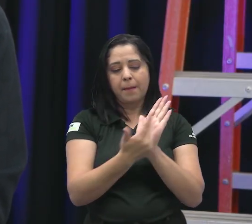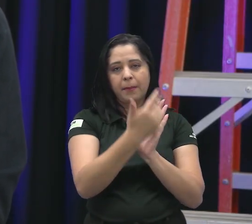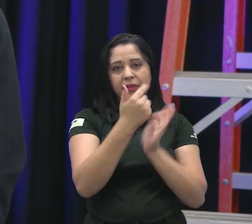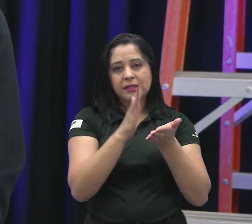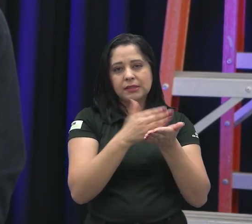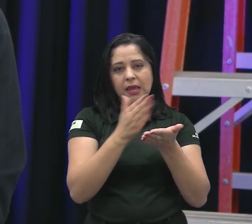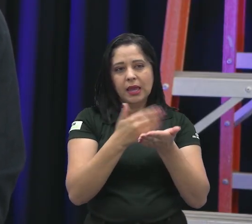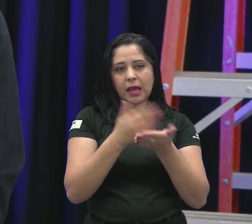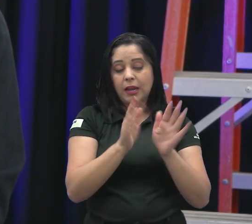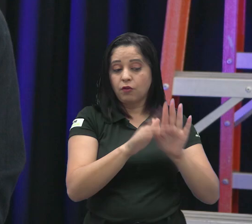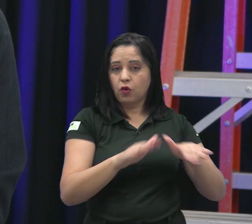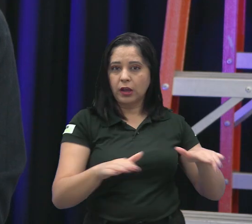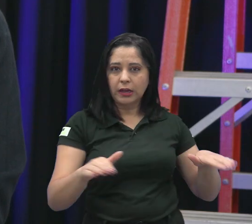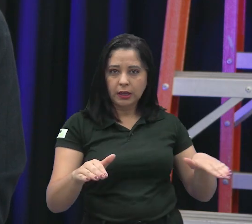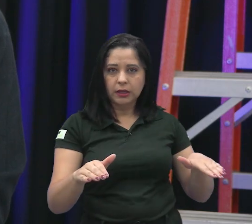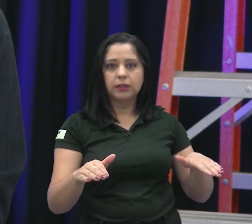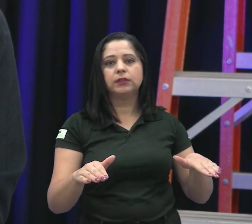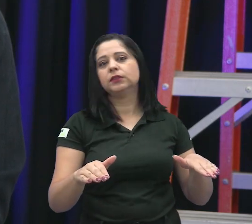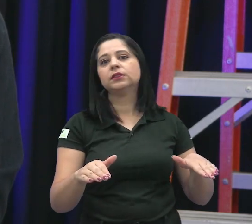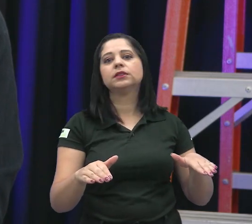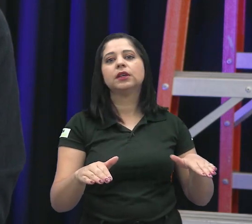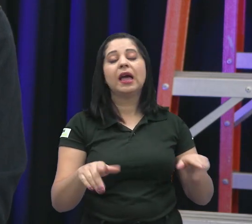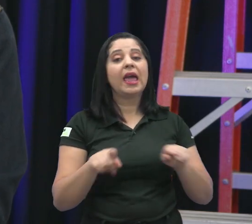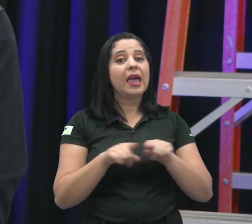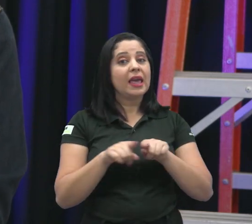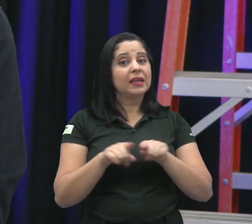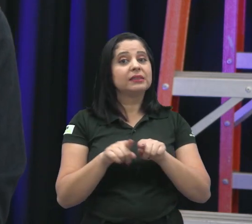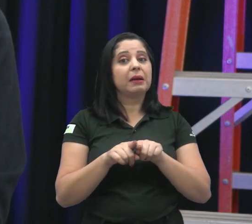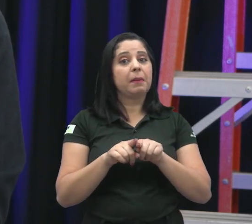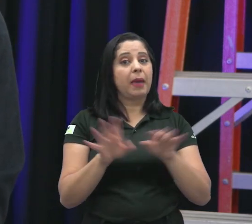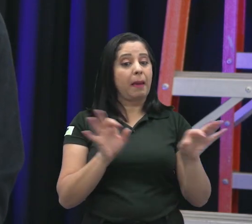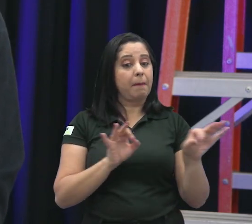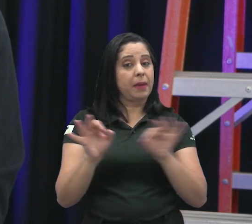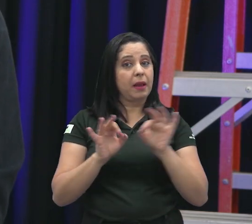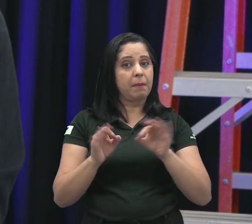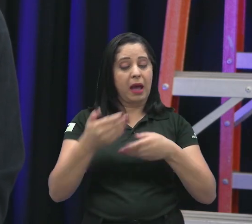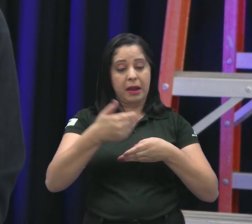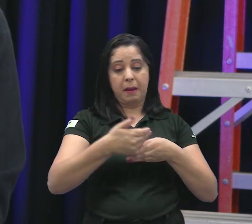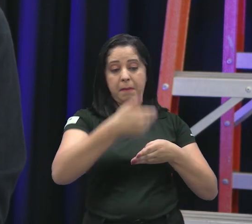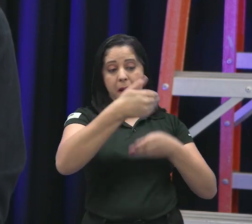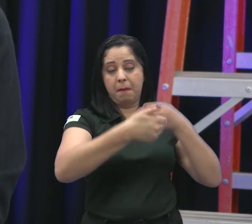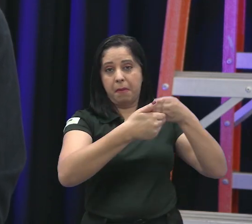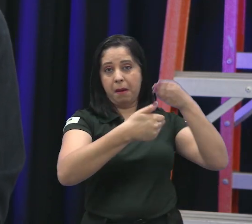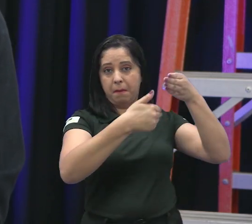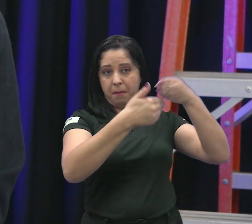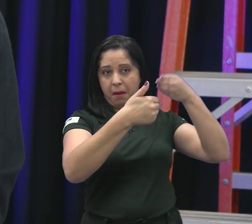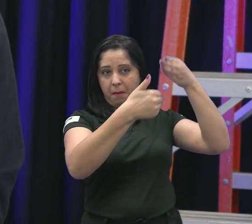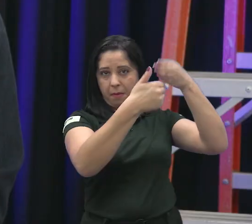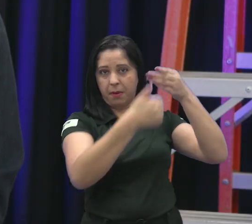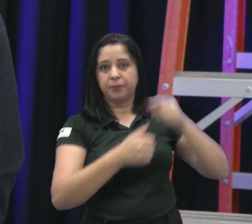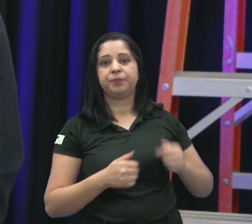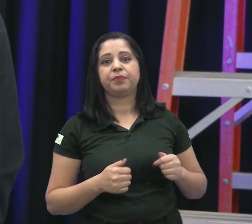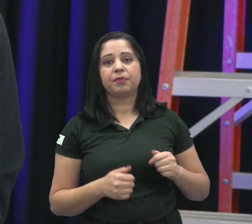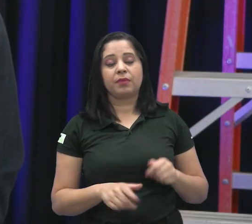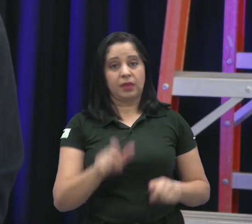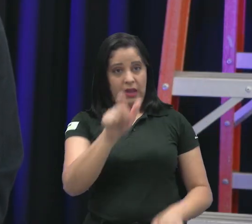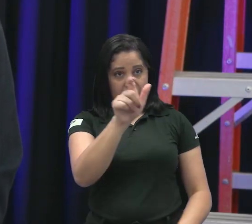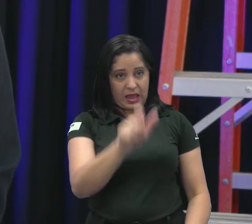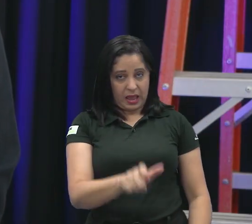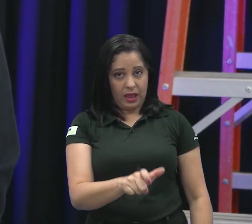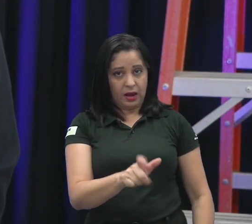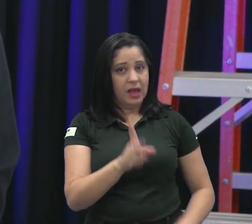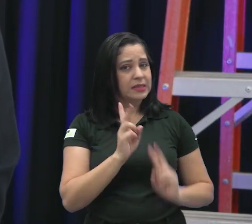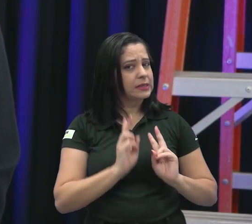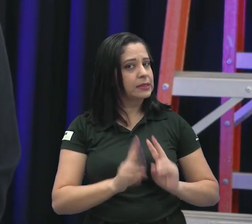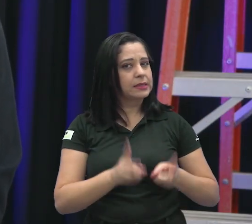infantis, pinturas acrílicas e também produção de murais. A Tuca, ela sempre teve uma